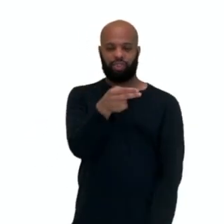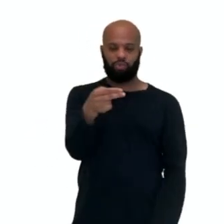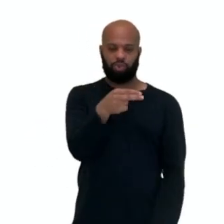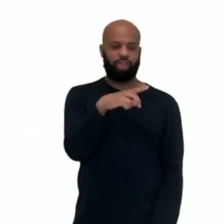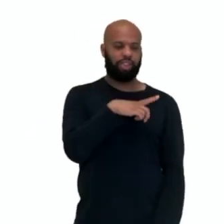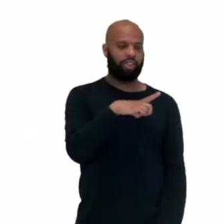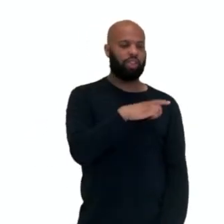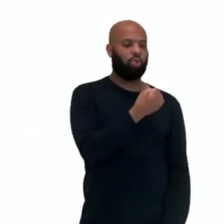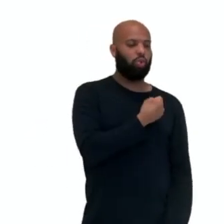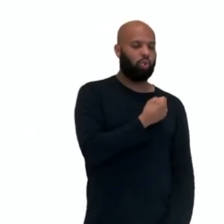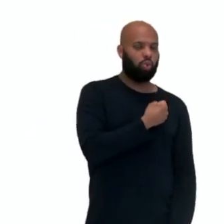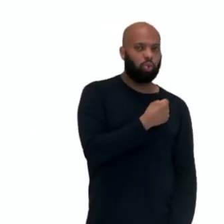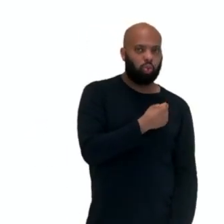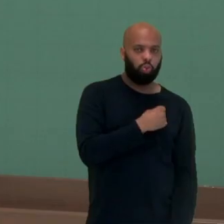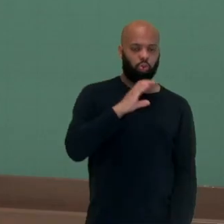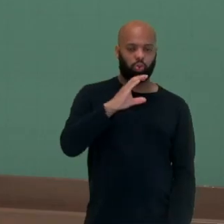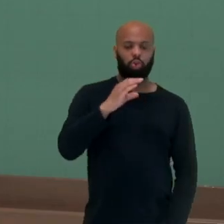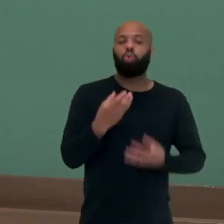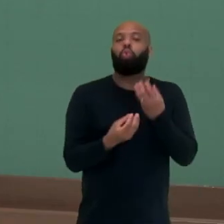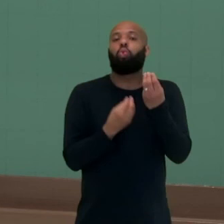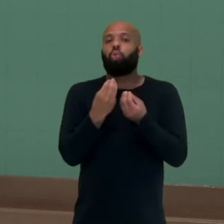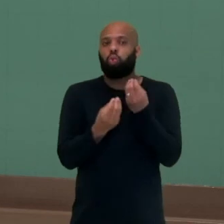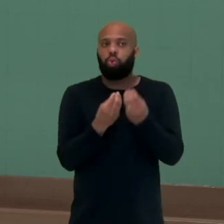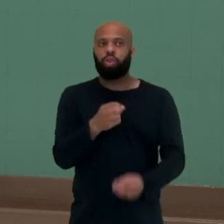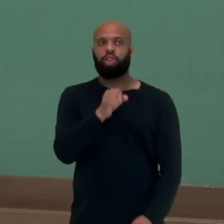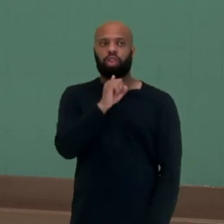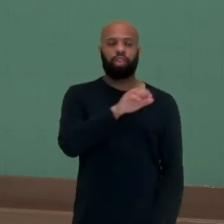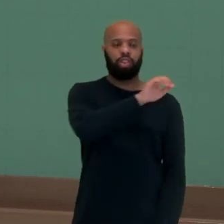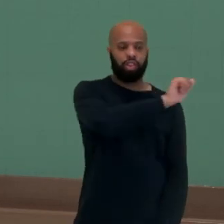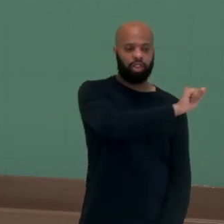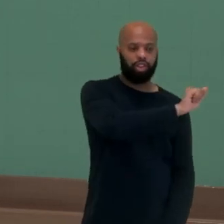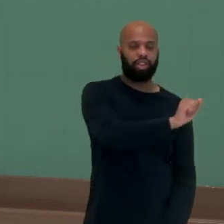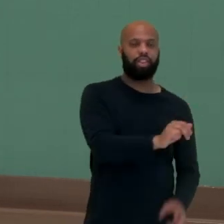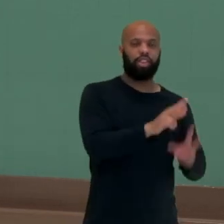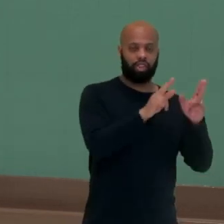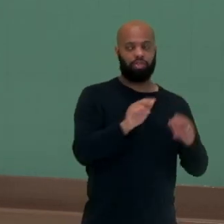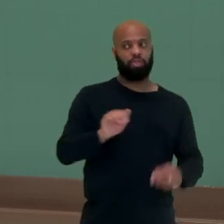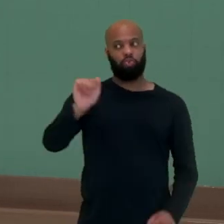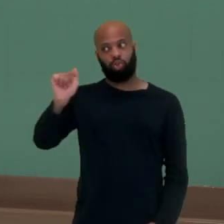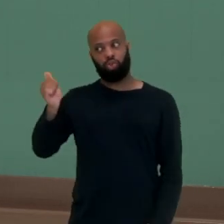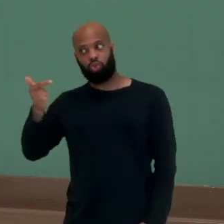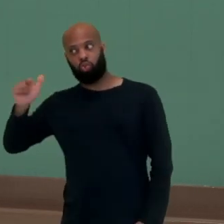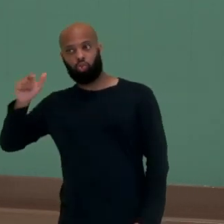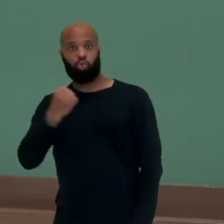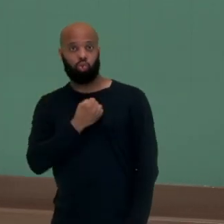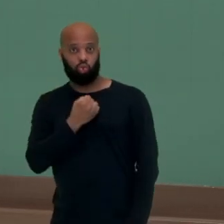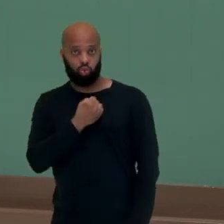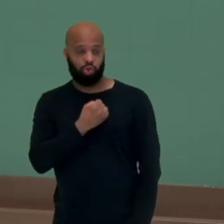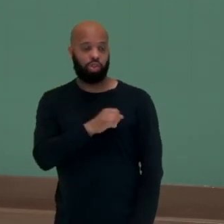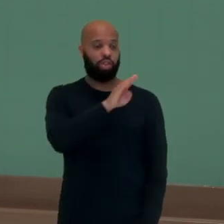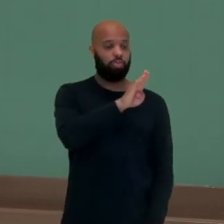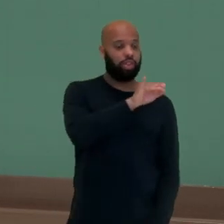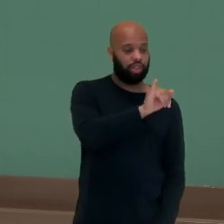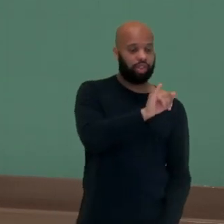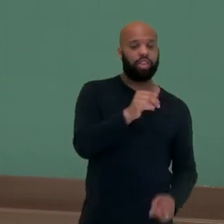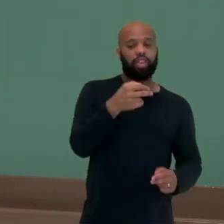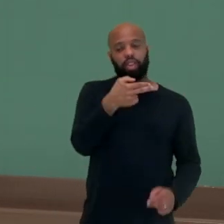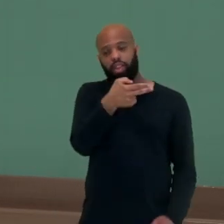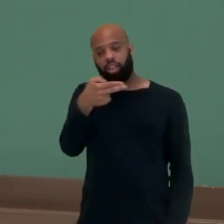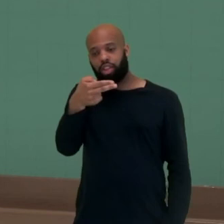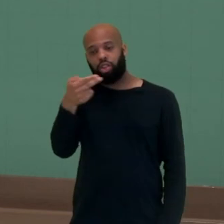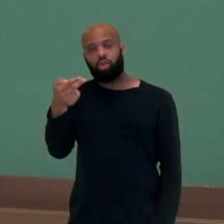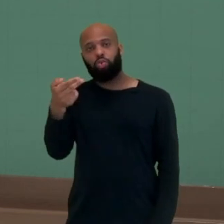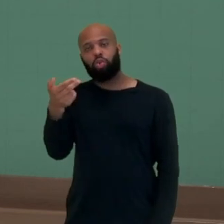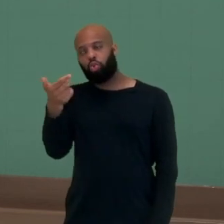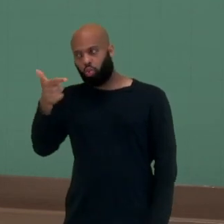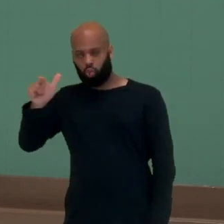dois números complexos se dá quando a parte real de um é igual à parte real do outro e a parte imaginária